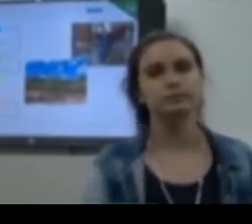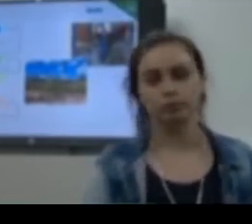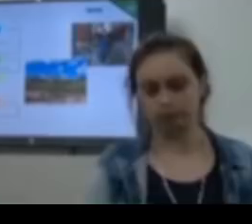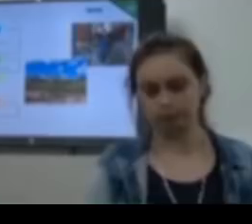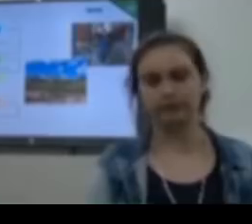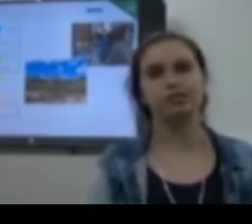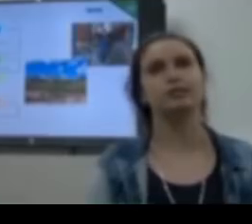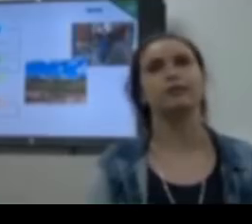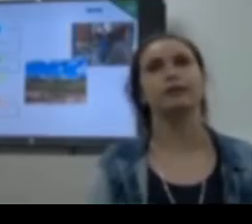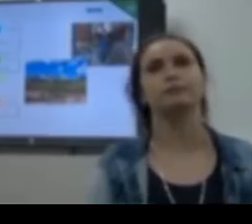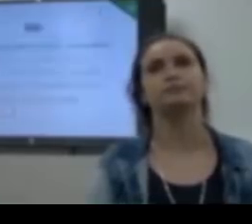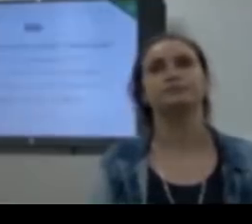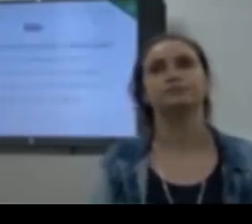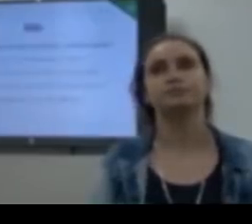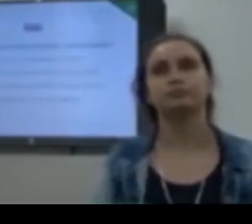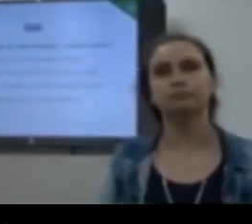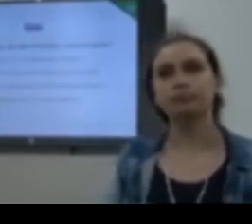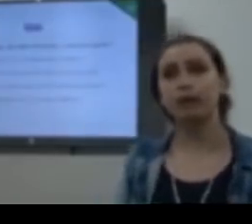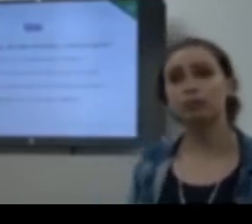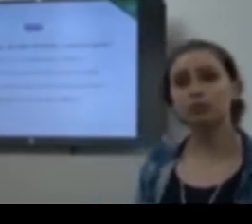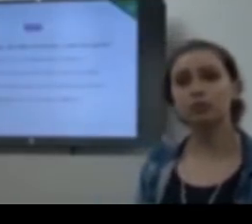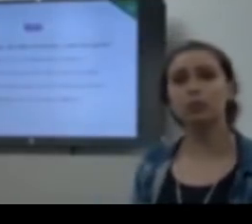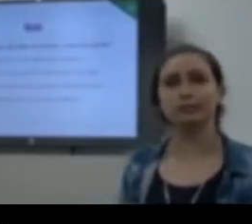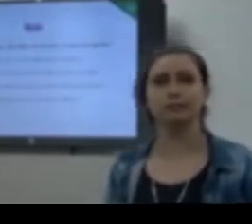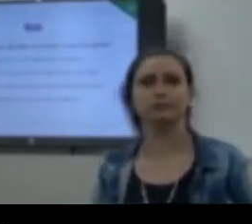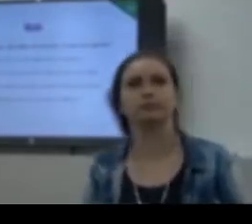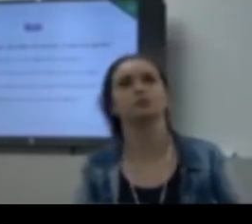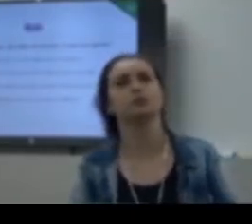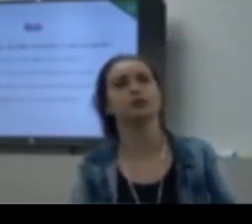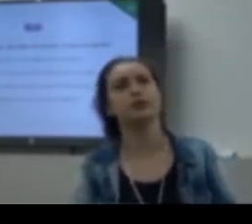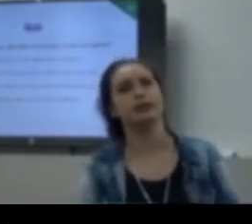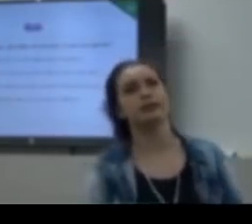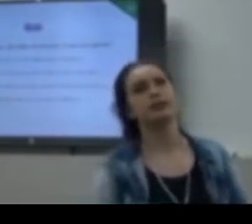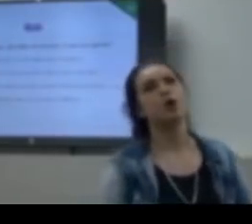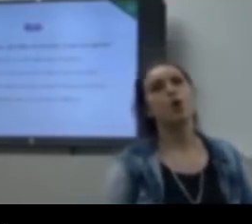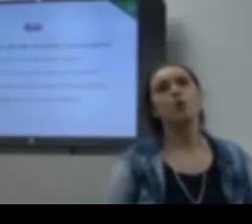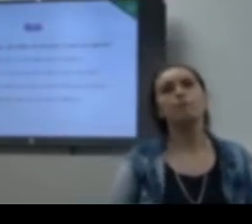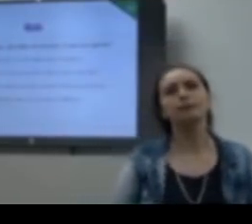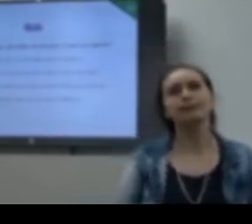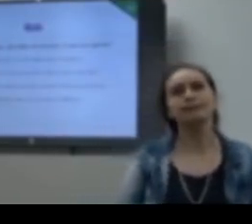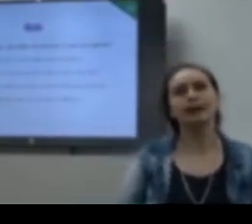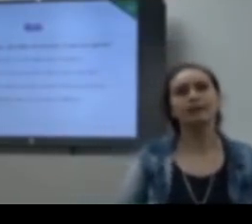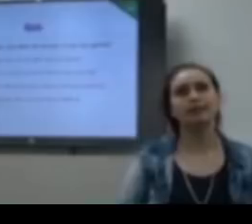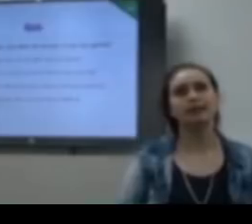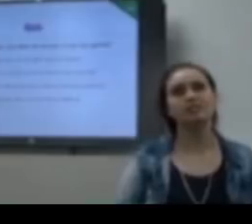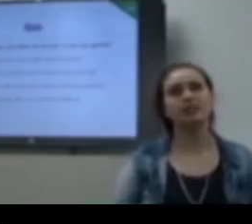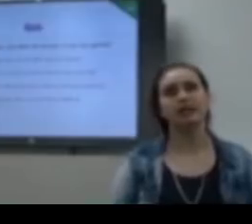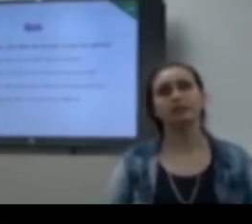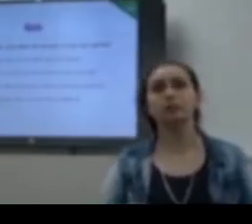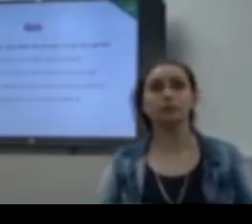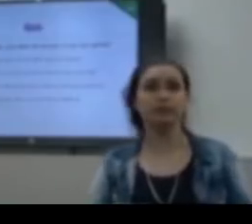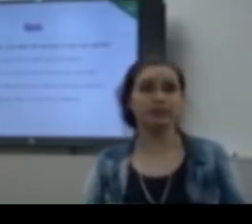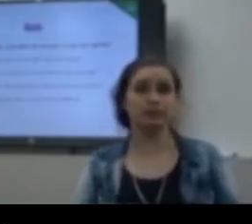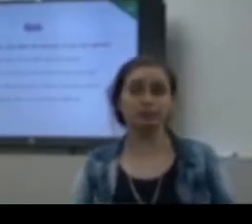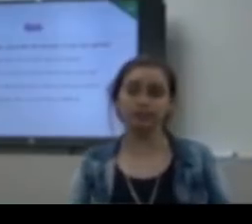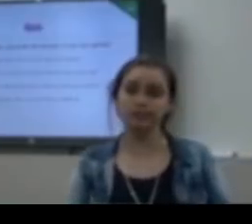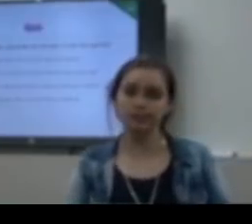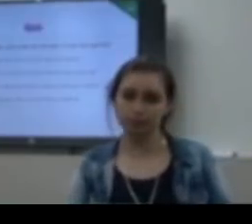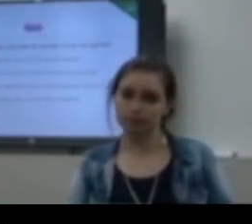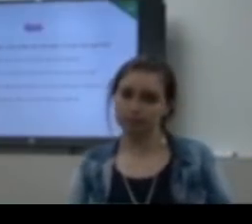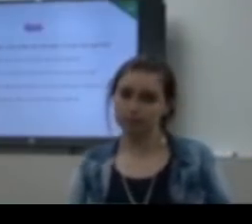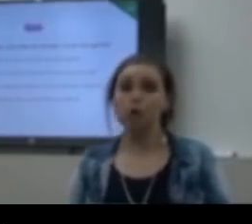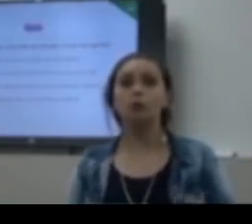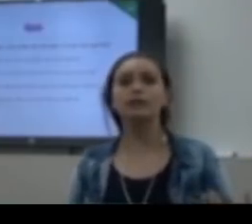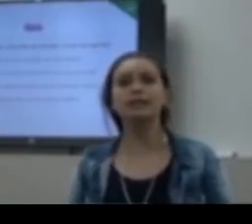alguma cultura vegetal aí. Nosso quiz, continuando ele. O Pantanal é classificado como faixa